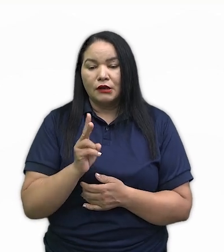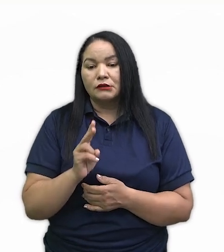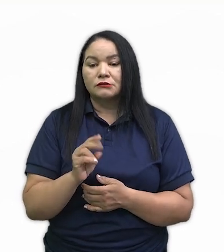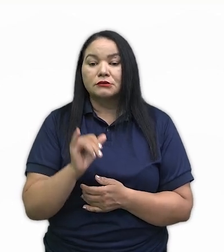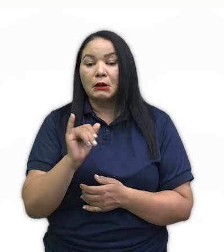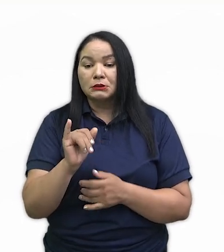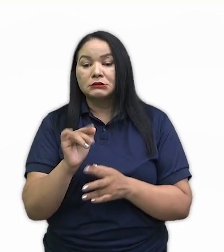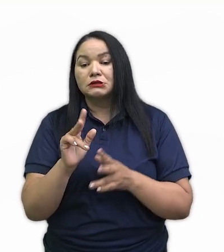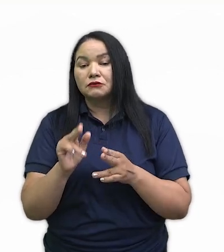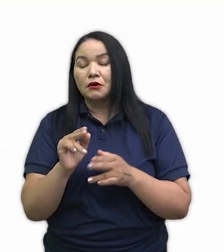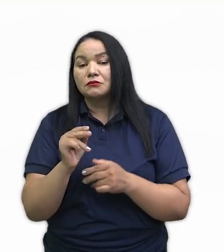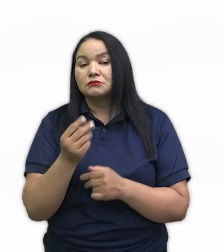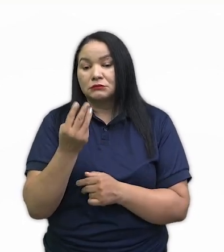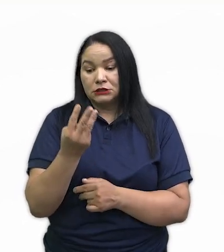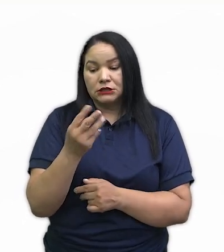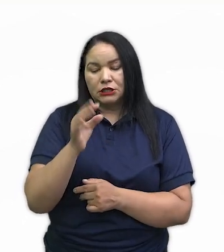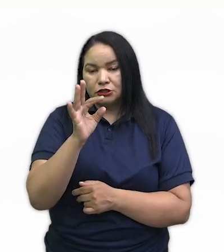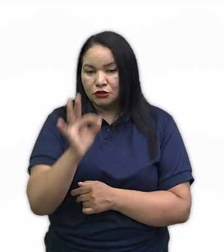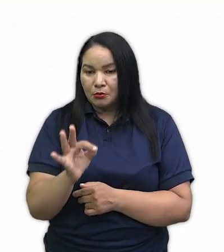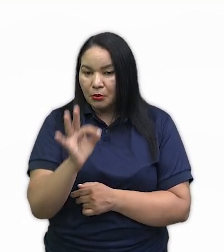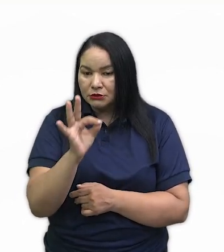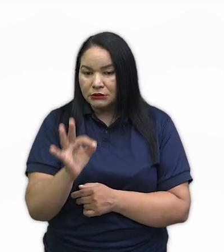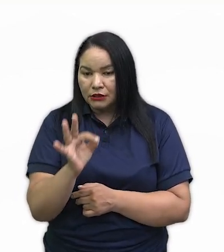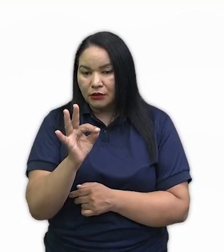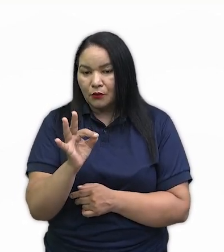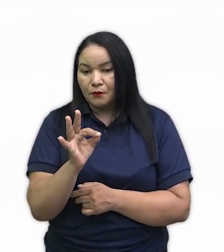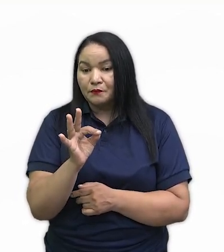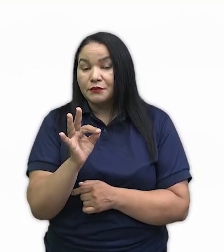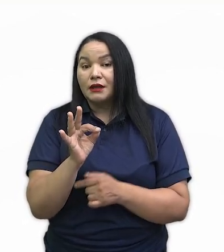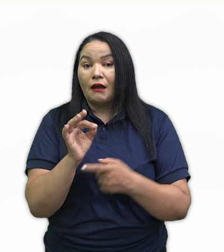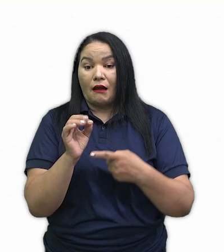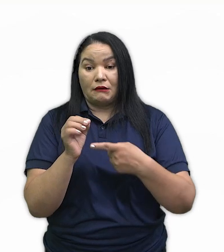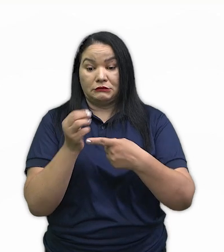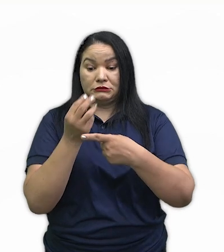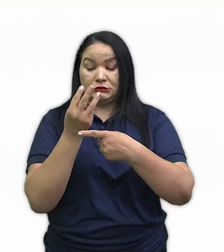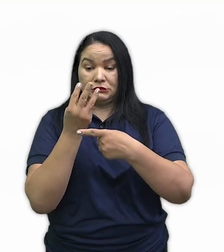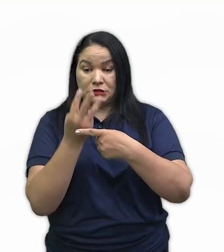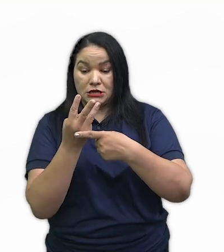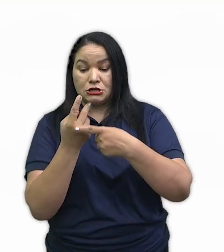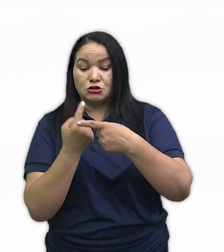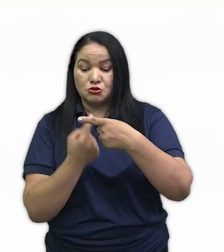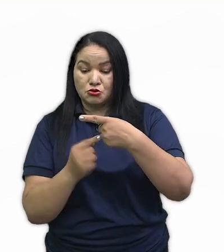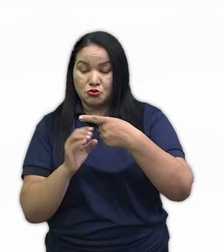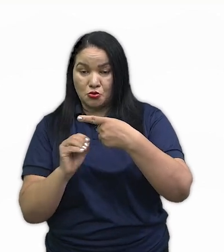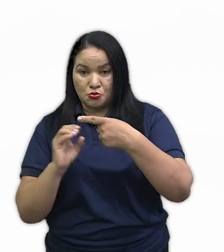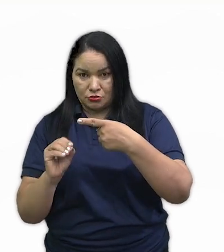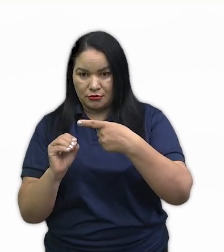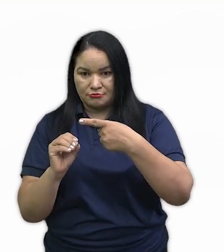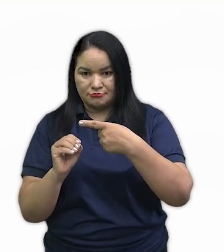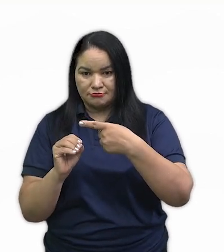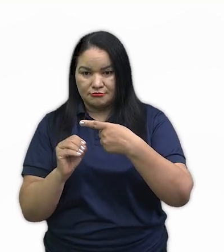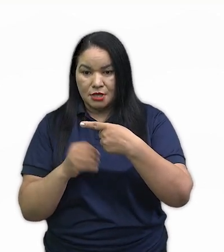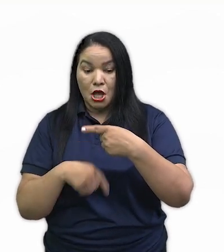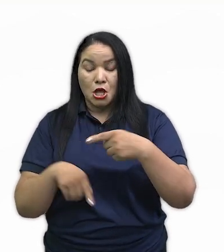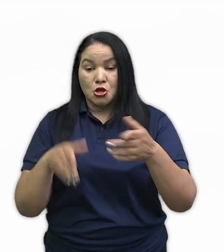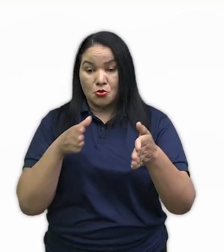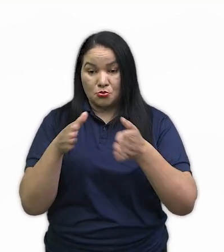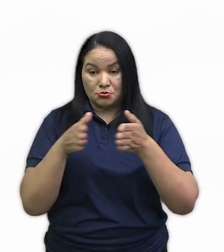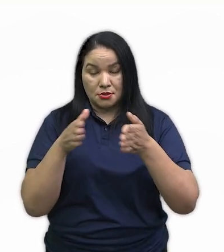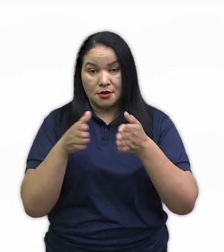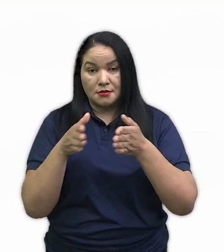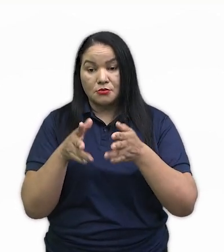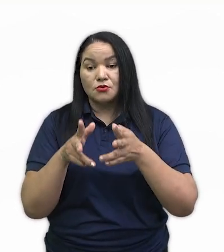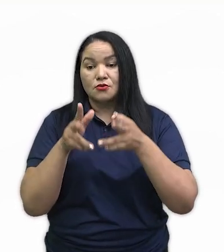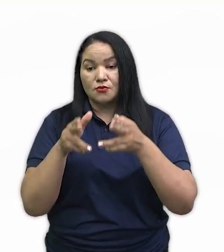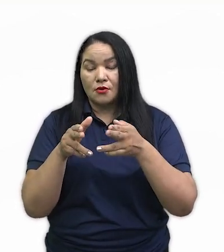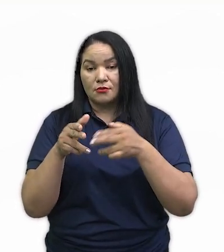de 3%. Opa, se é 3%, é 3 sobre 100. E o tempo de aplicação foi